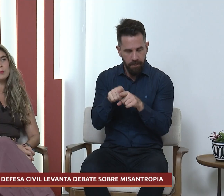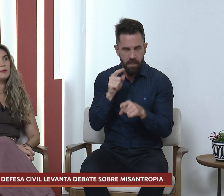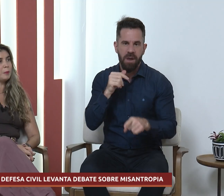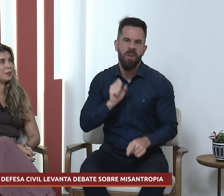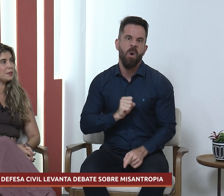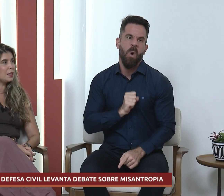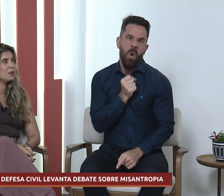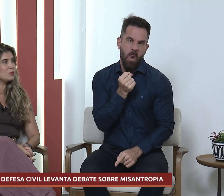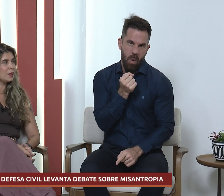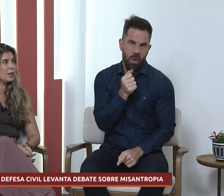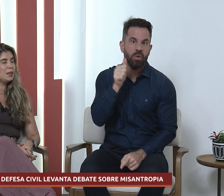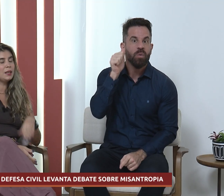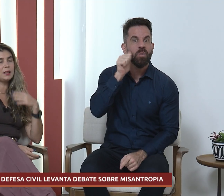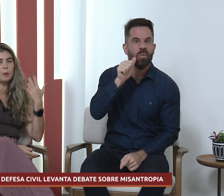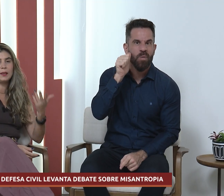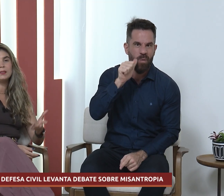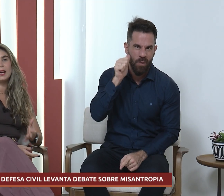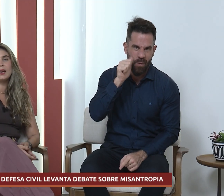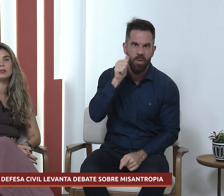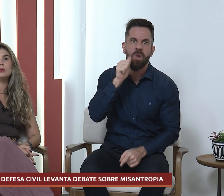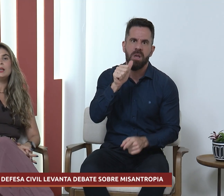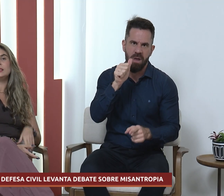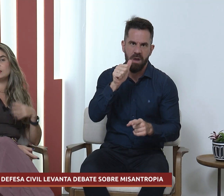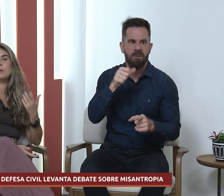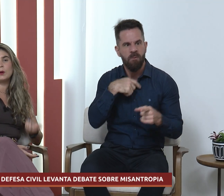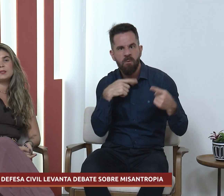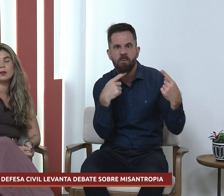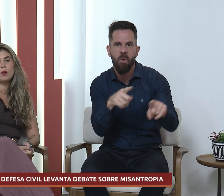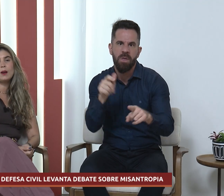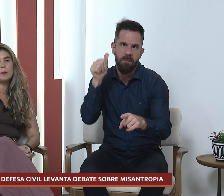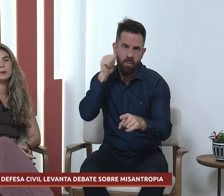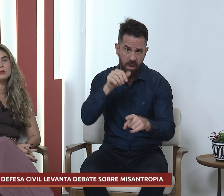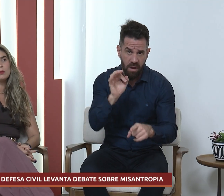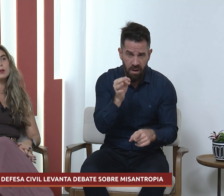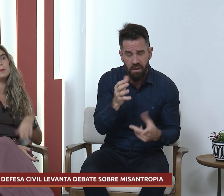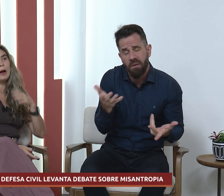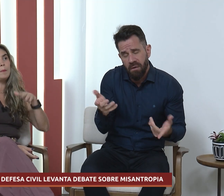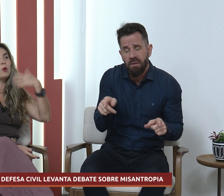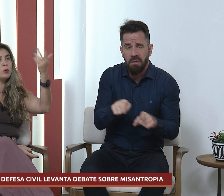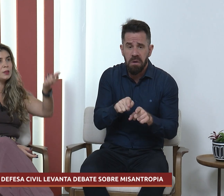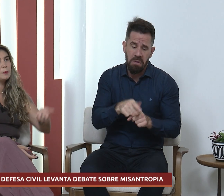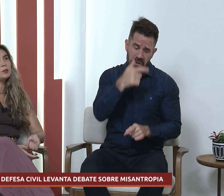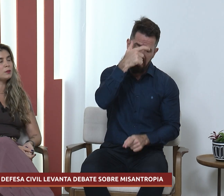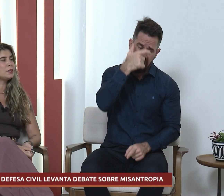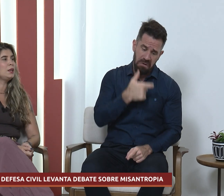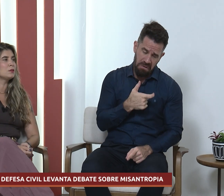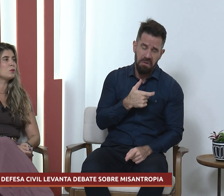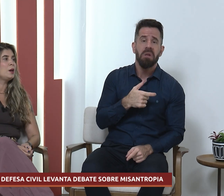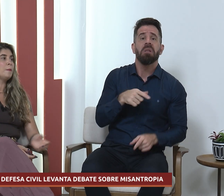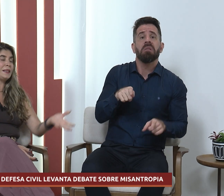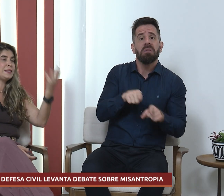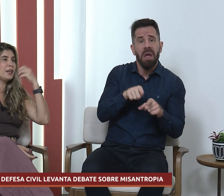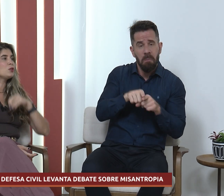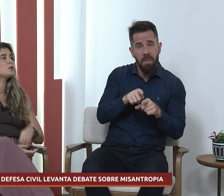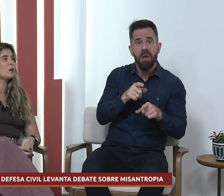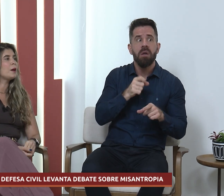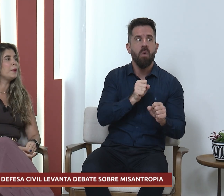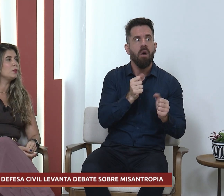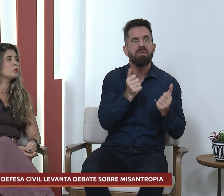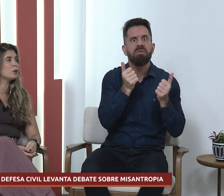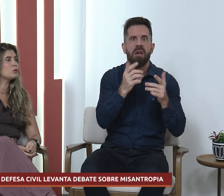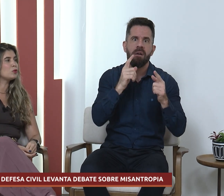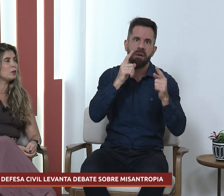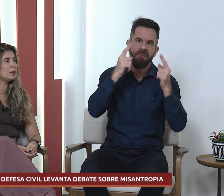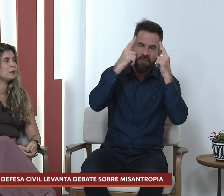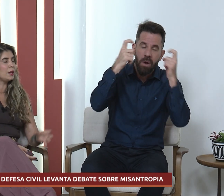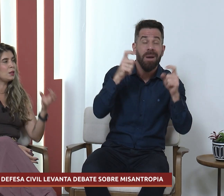passada sobre feminicídio, que tem aumentado. Então, pode sim colocar a pessoa a pôr outras pessoas em risco, mas tende ao